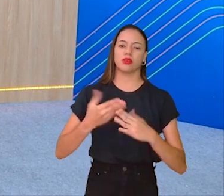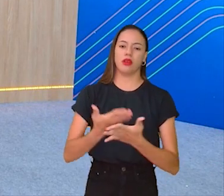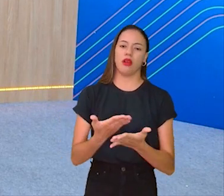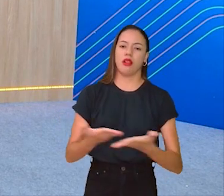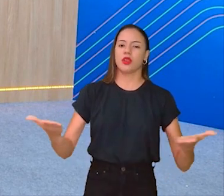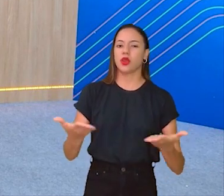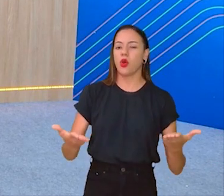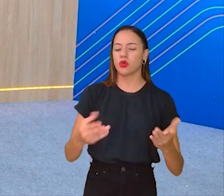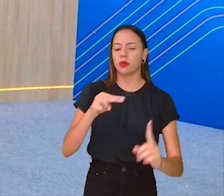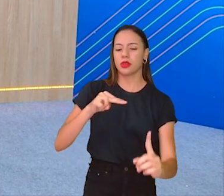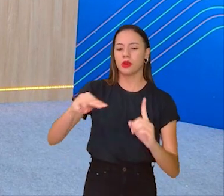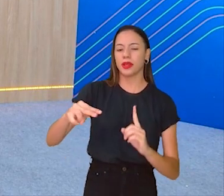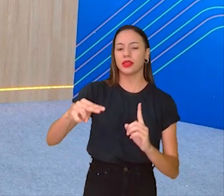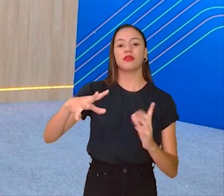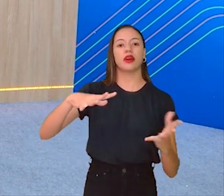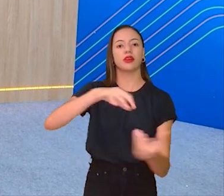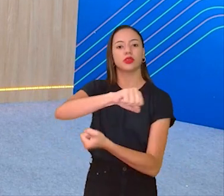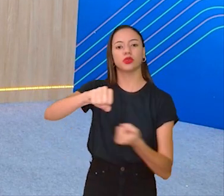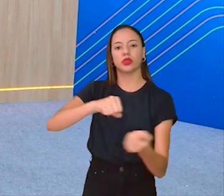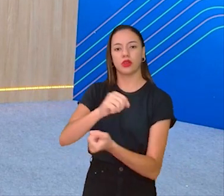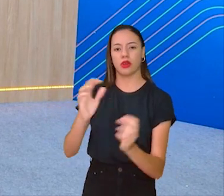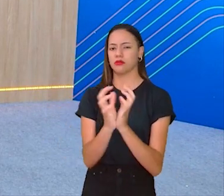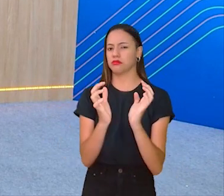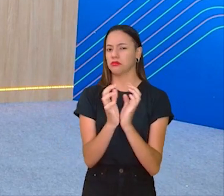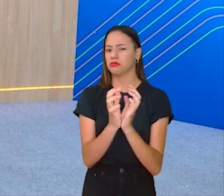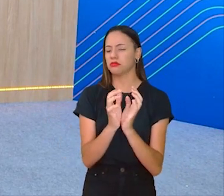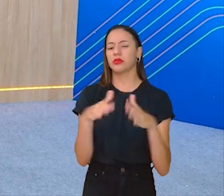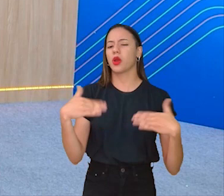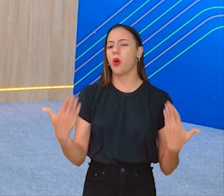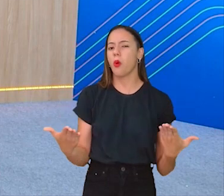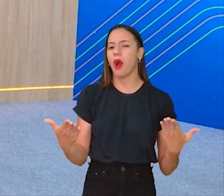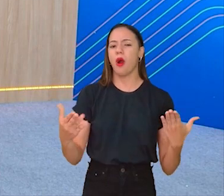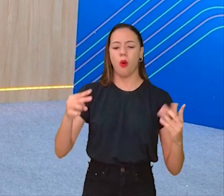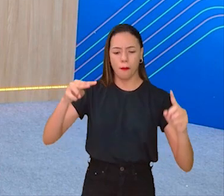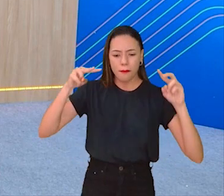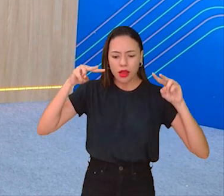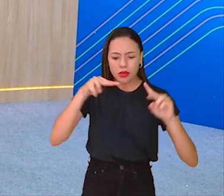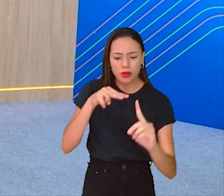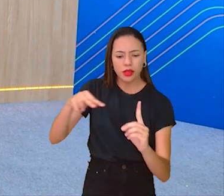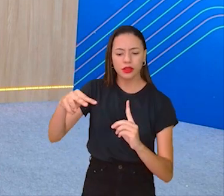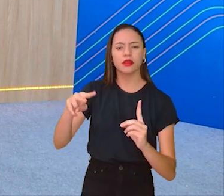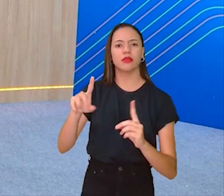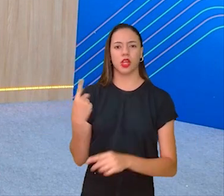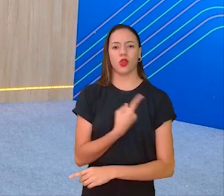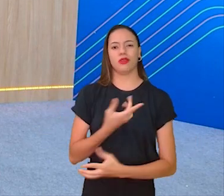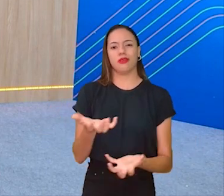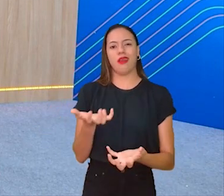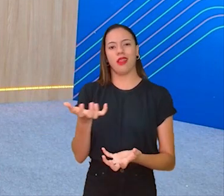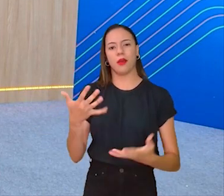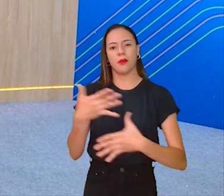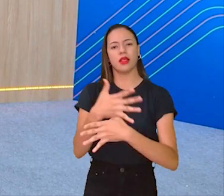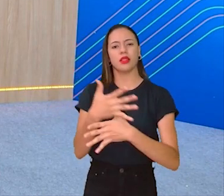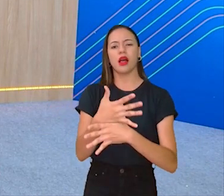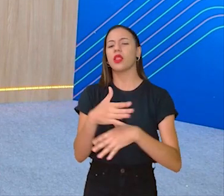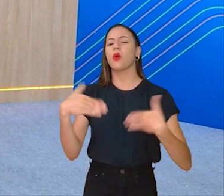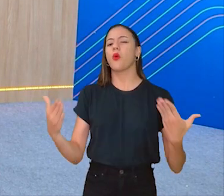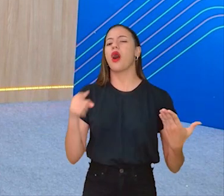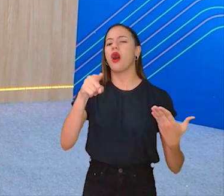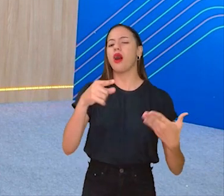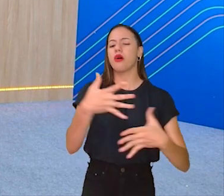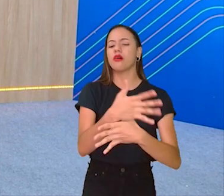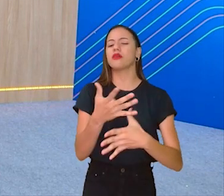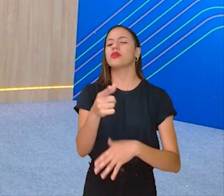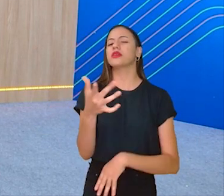olhar sustentável para Recife. Qual o olhar que a gente quer para a nossa cidade? Que tipo de cidade a gente quer? Cidade assim, com